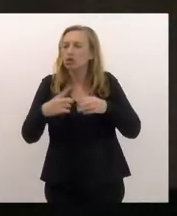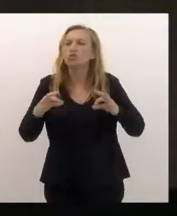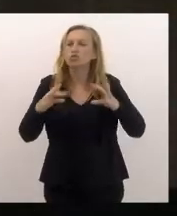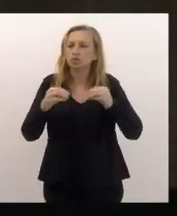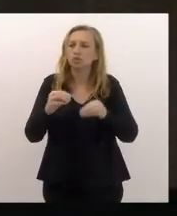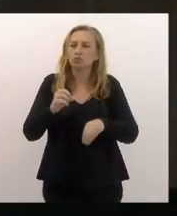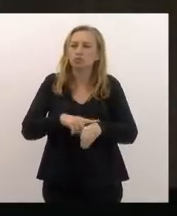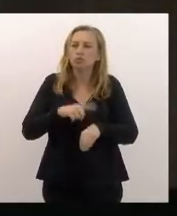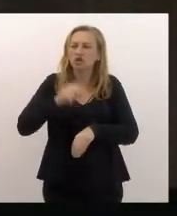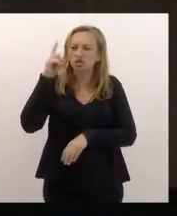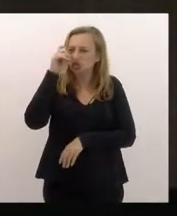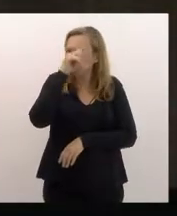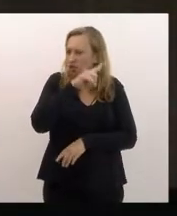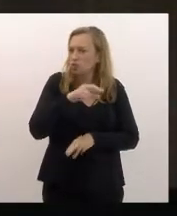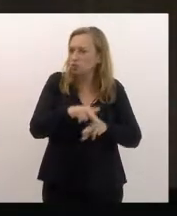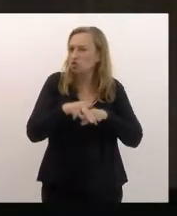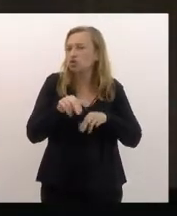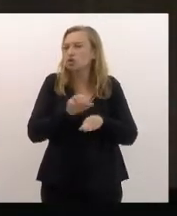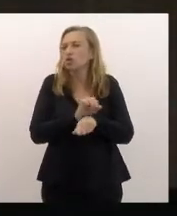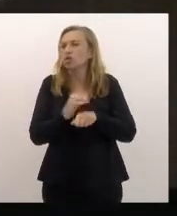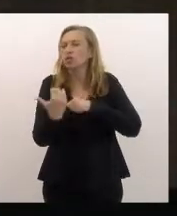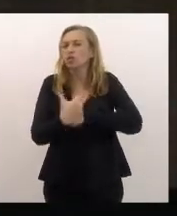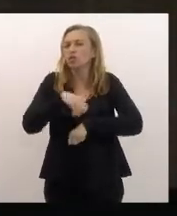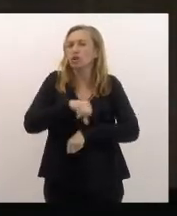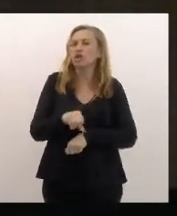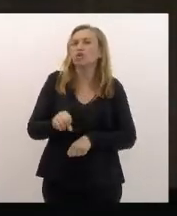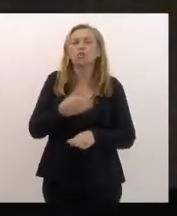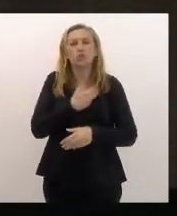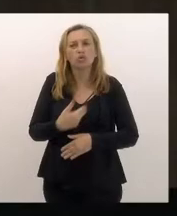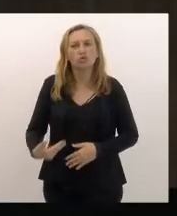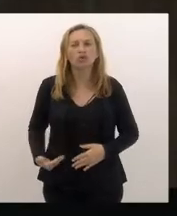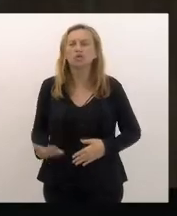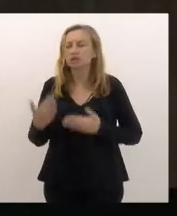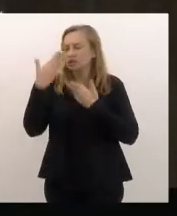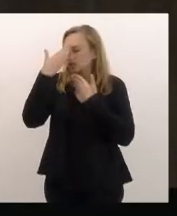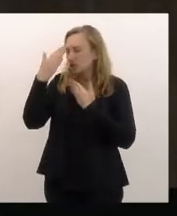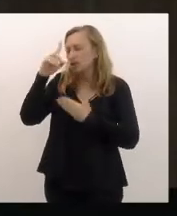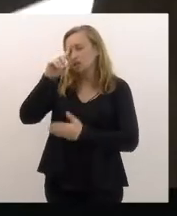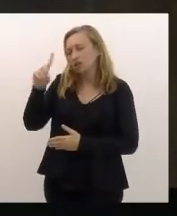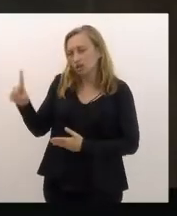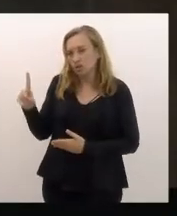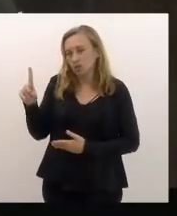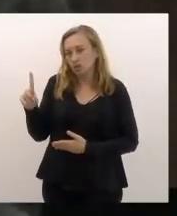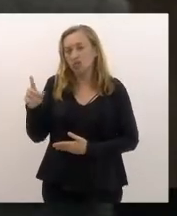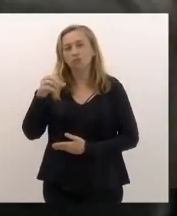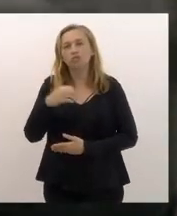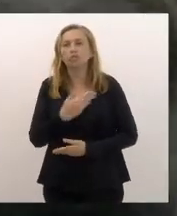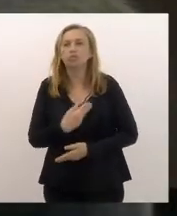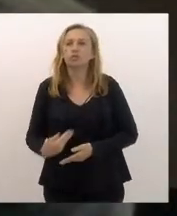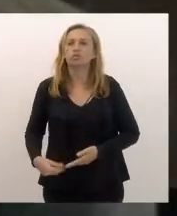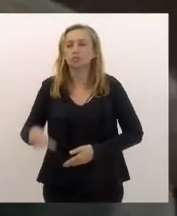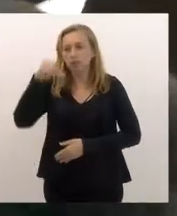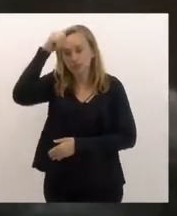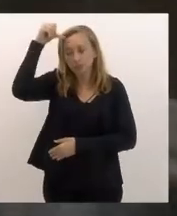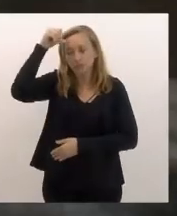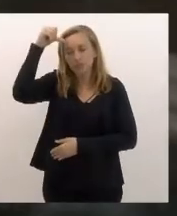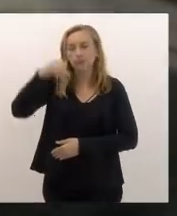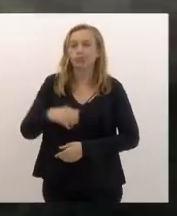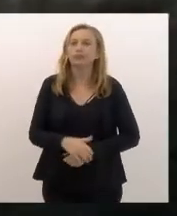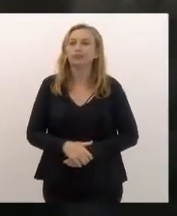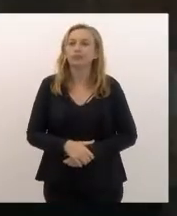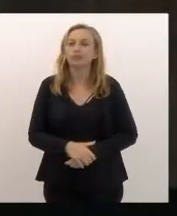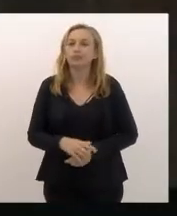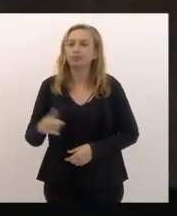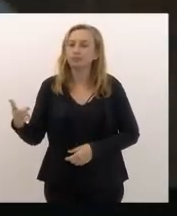difícil por causa da Covid. E o governo, graças a Deus, o governador Cláudio Castro, está